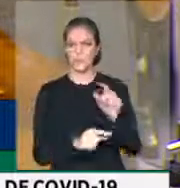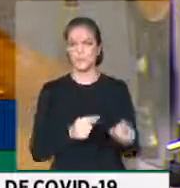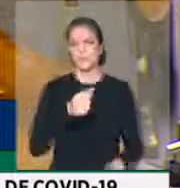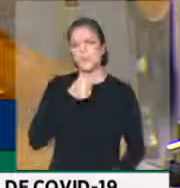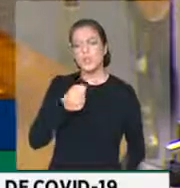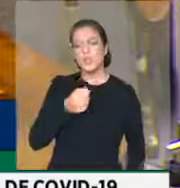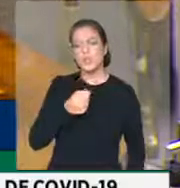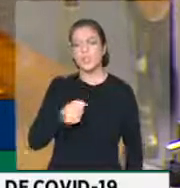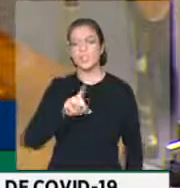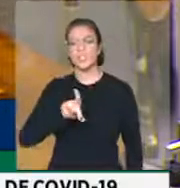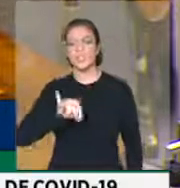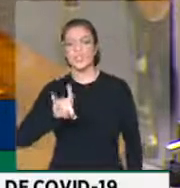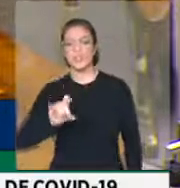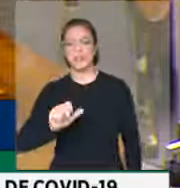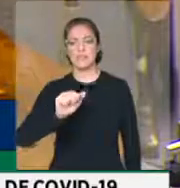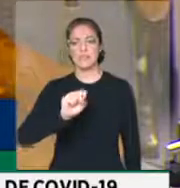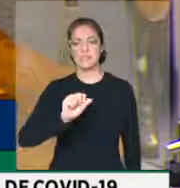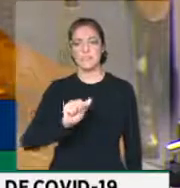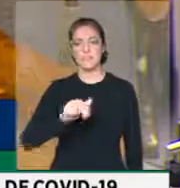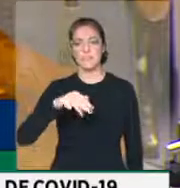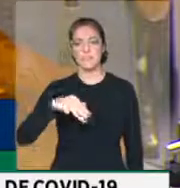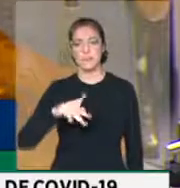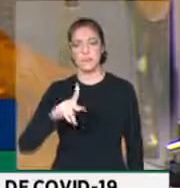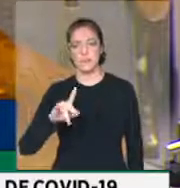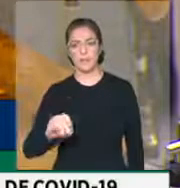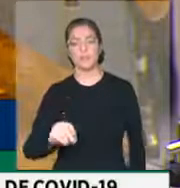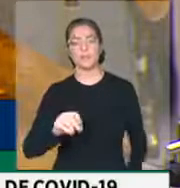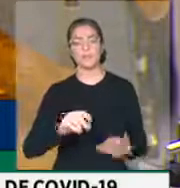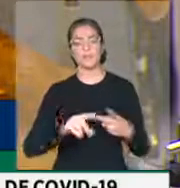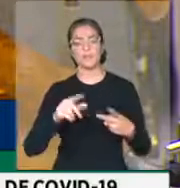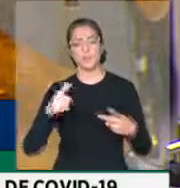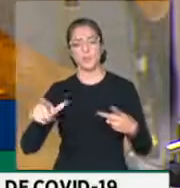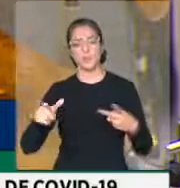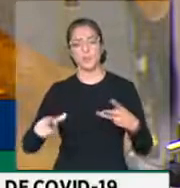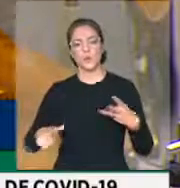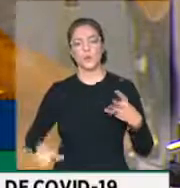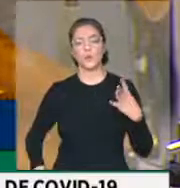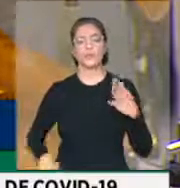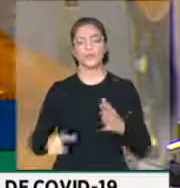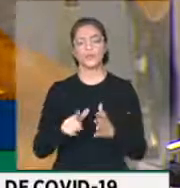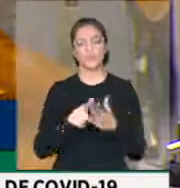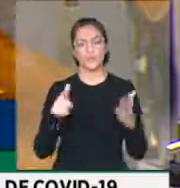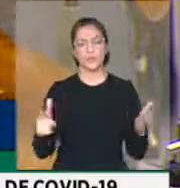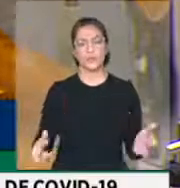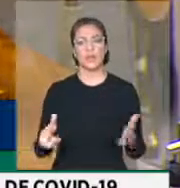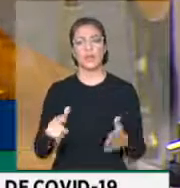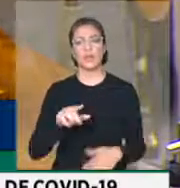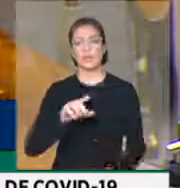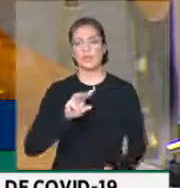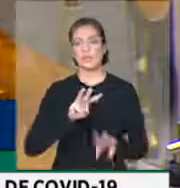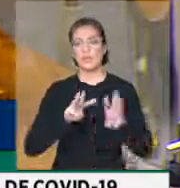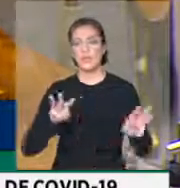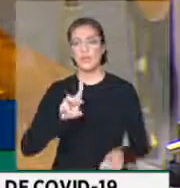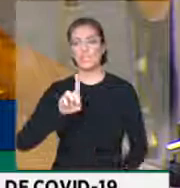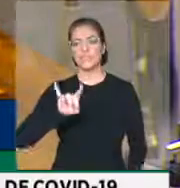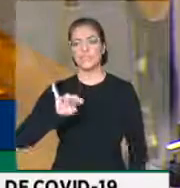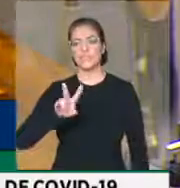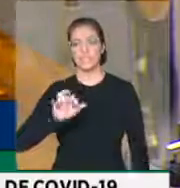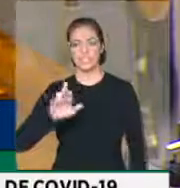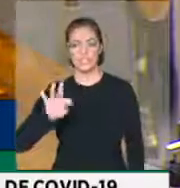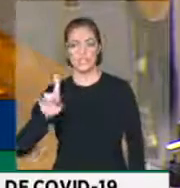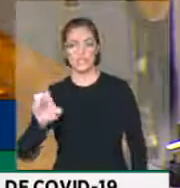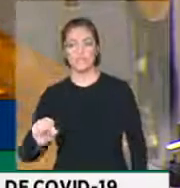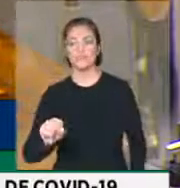Estadão, a agressão a jornalistas da Folha de São Paulo, do Poder 360 e do site Divergentes, numa